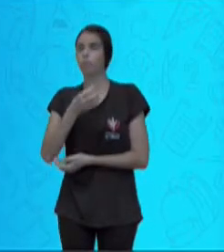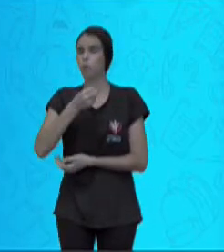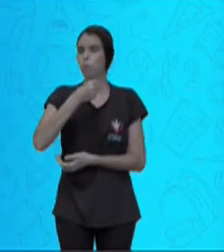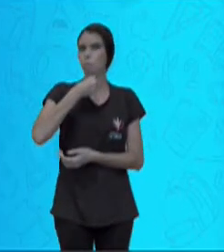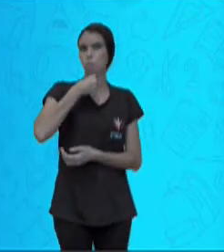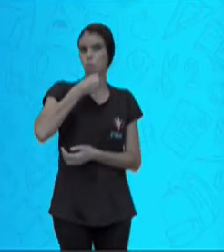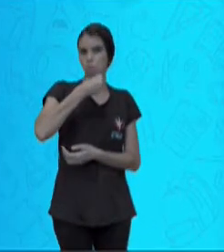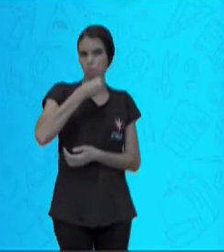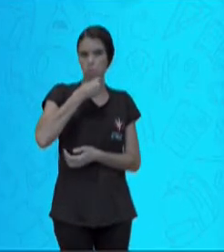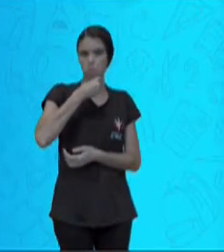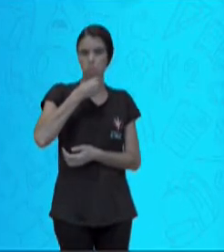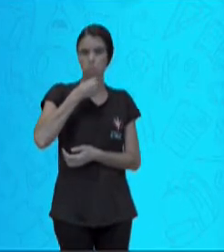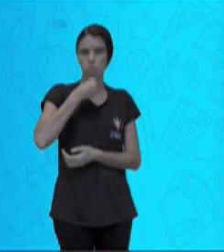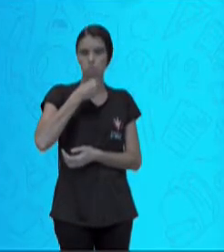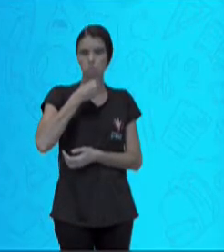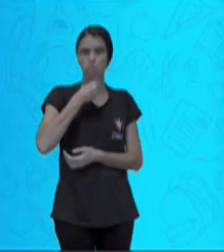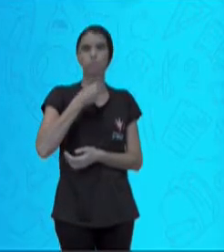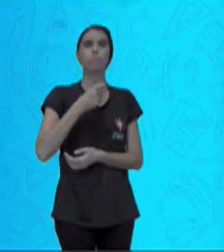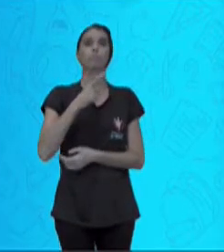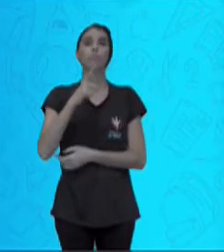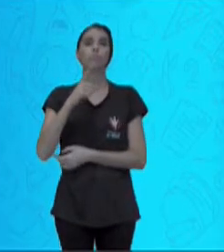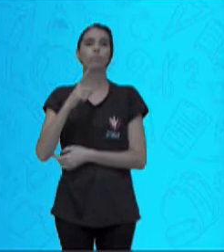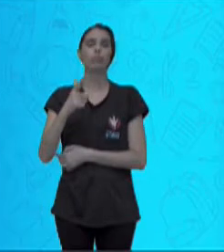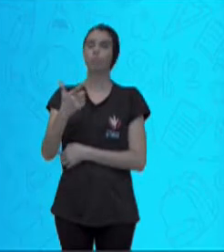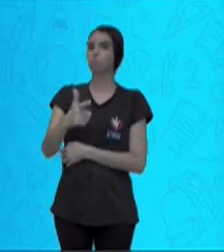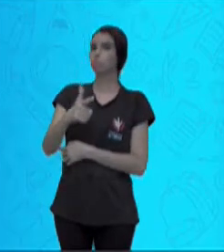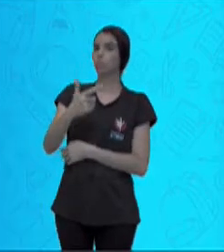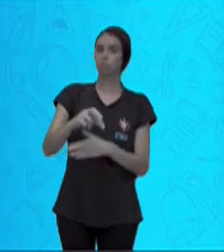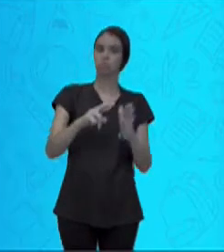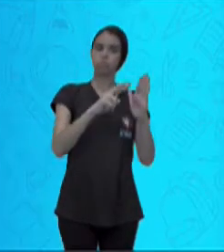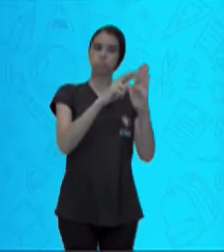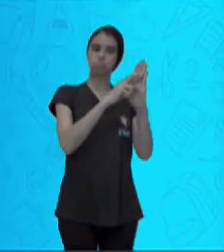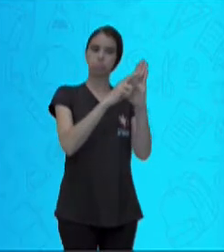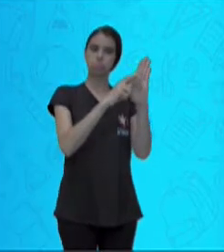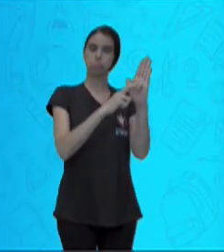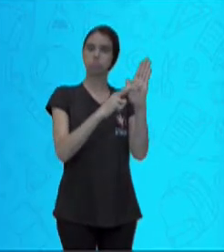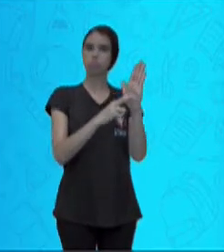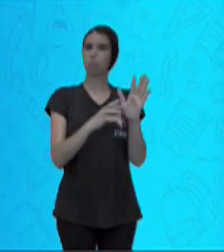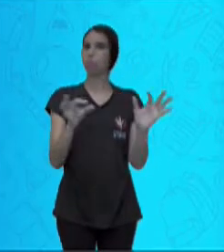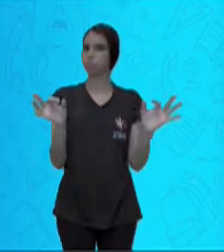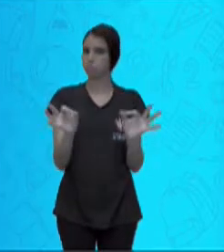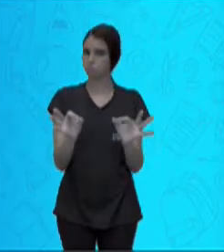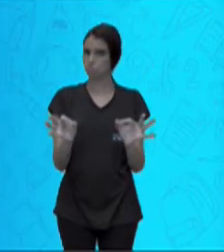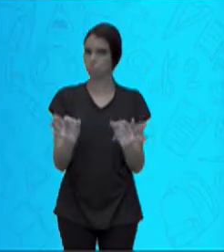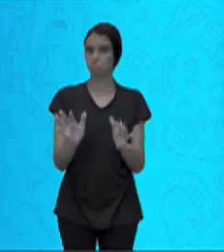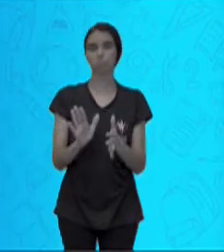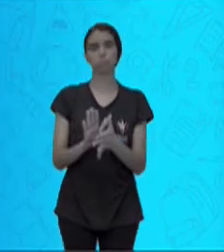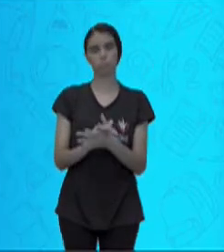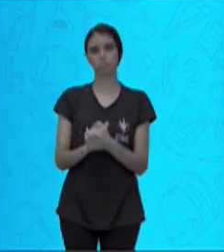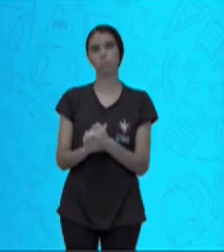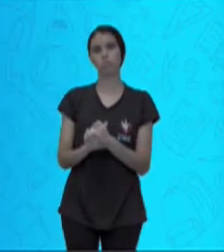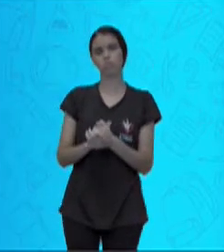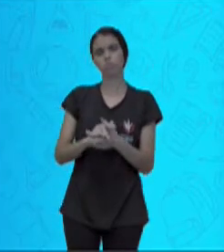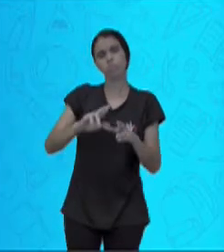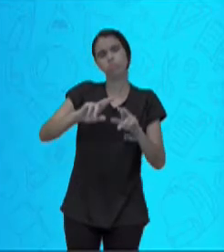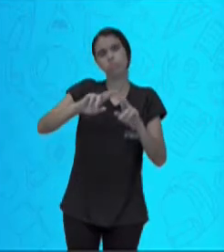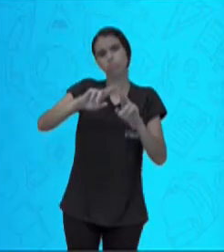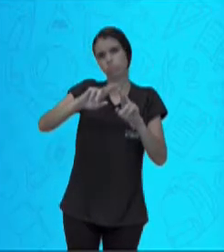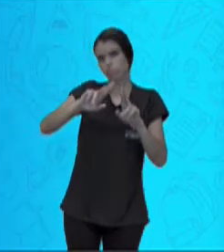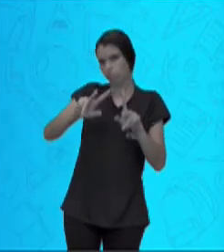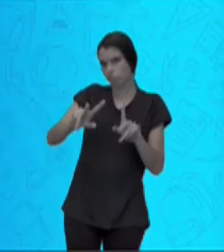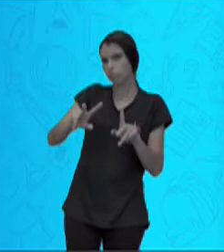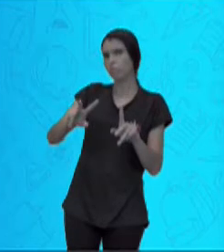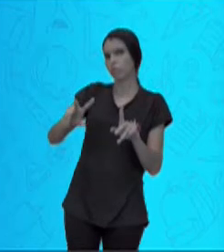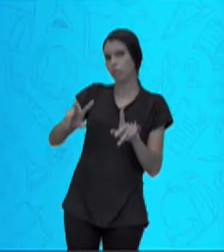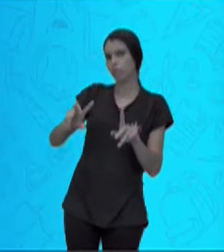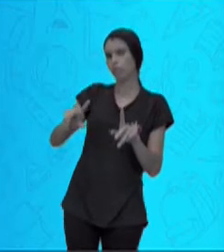Entretanto, há algumas entrevistas que não seguem este padrão, ou seja, umas apresentam